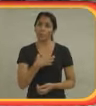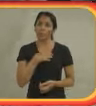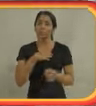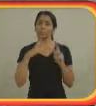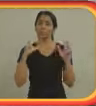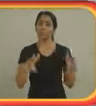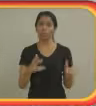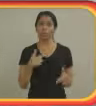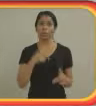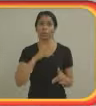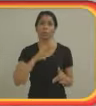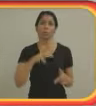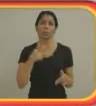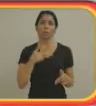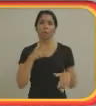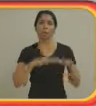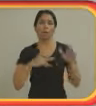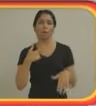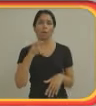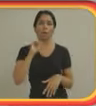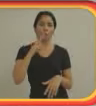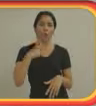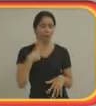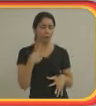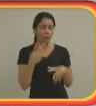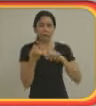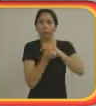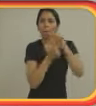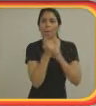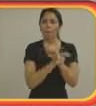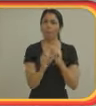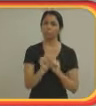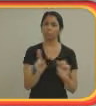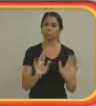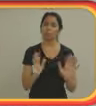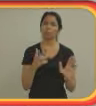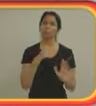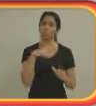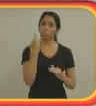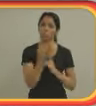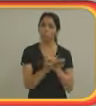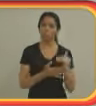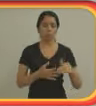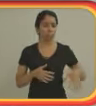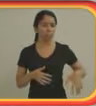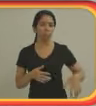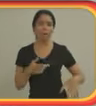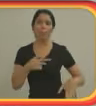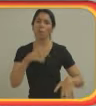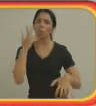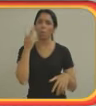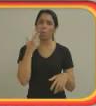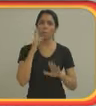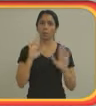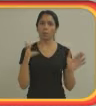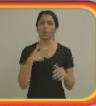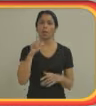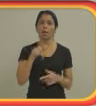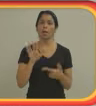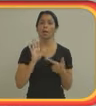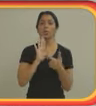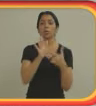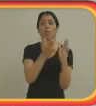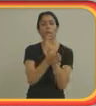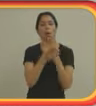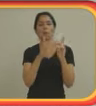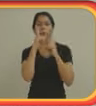que eu também sinto. Não a necessidade de repente, vou agarrar ele, vou dar um beijo aqui. Mas não, a gente começa a andar de mão dada. É